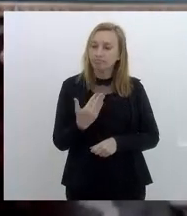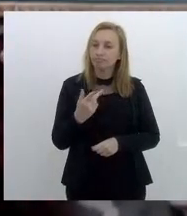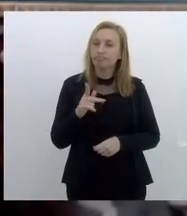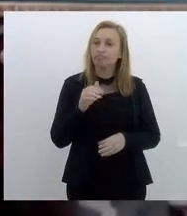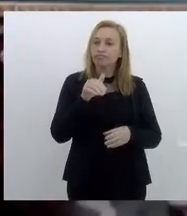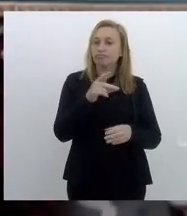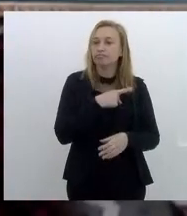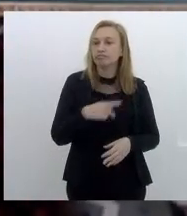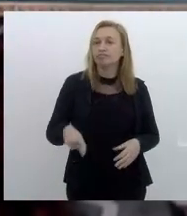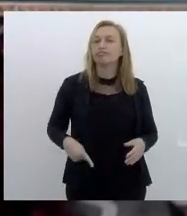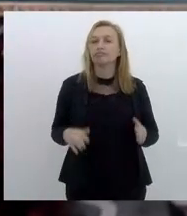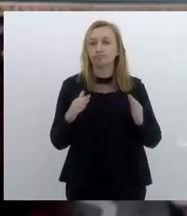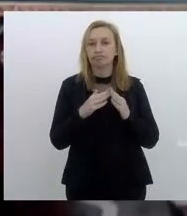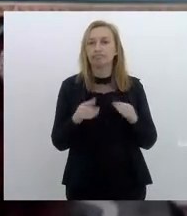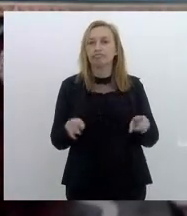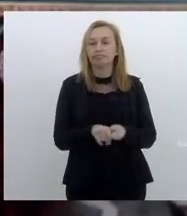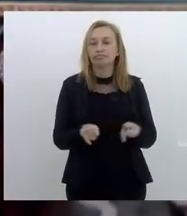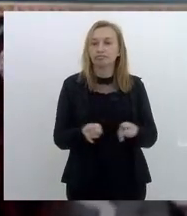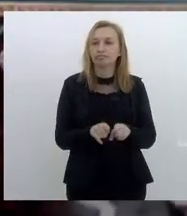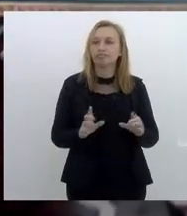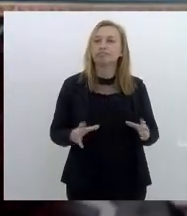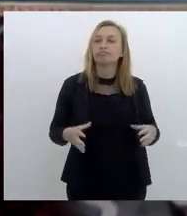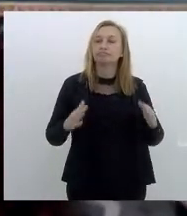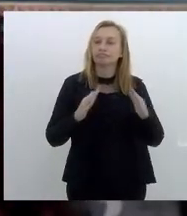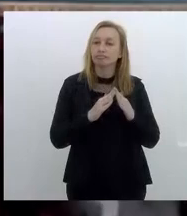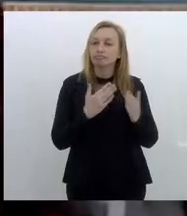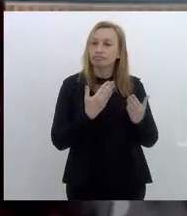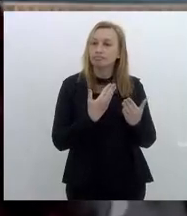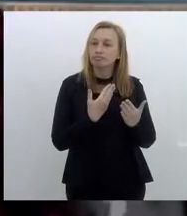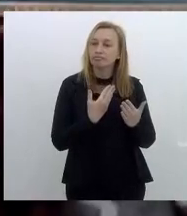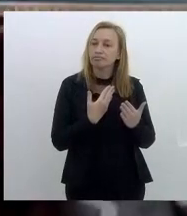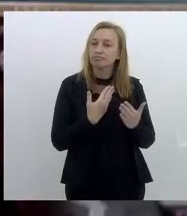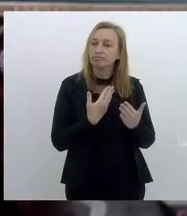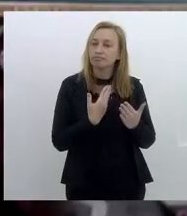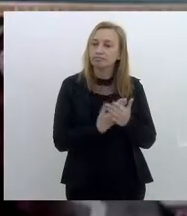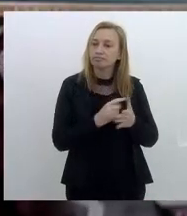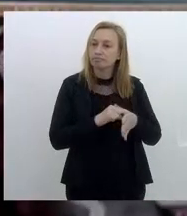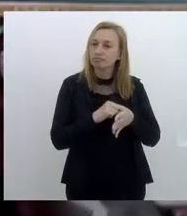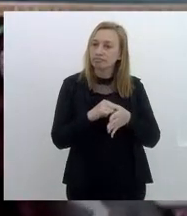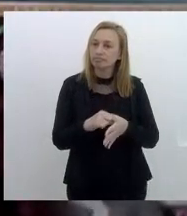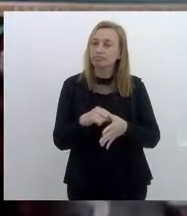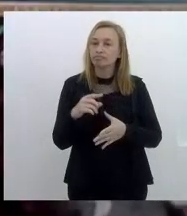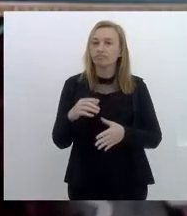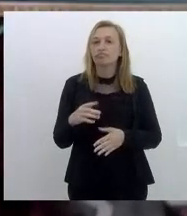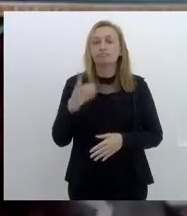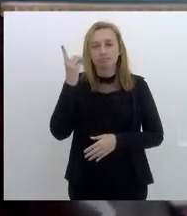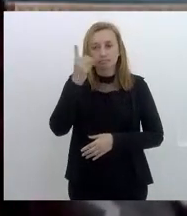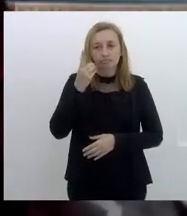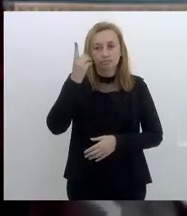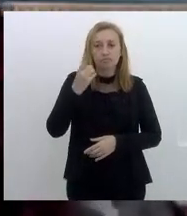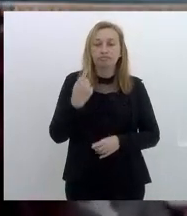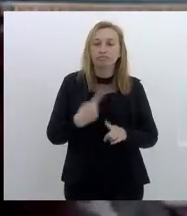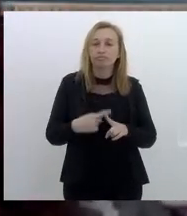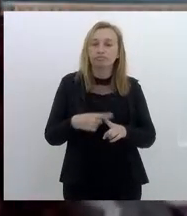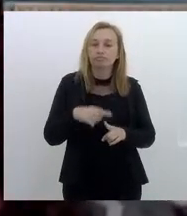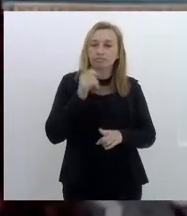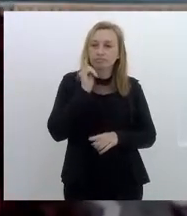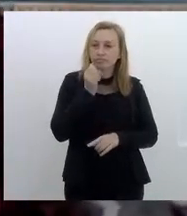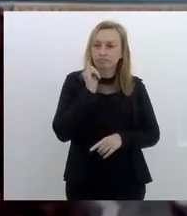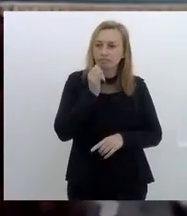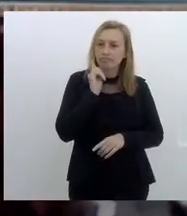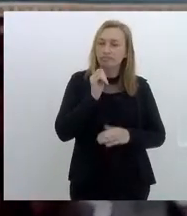presidência da casa e também ao colegiado dos demais deputados e deputadas porque esse relatório